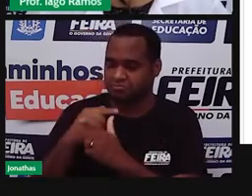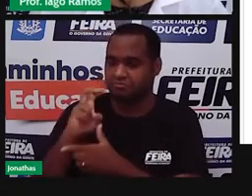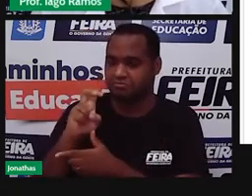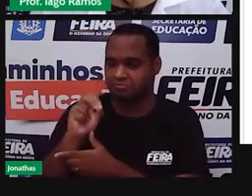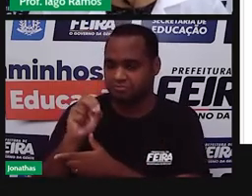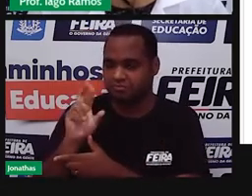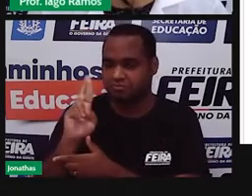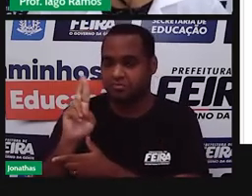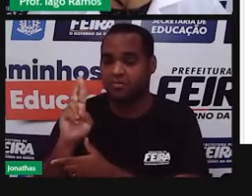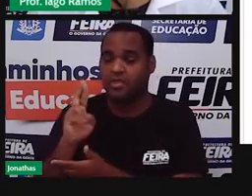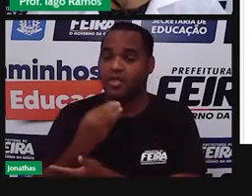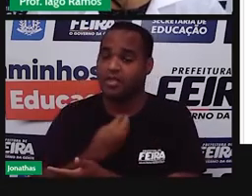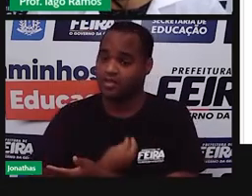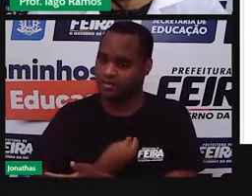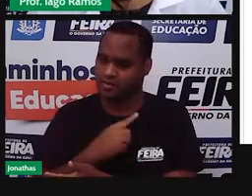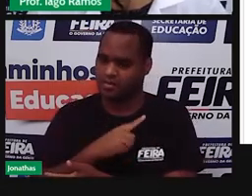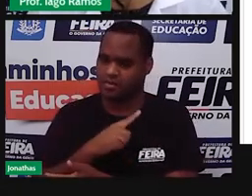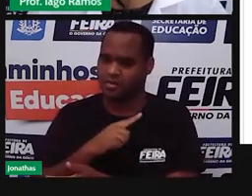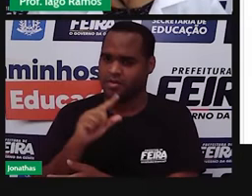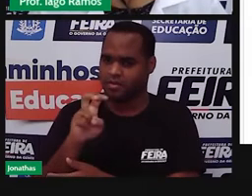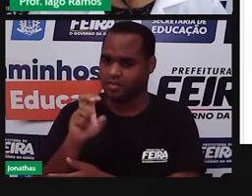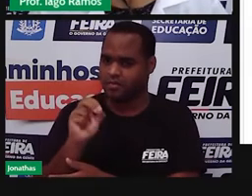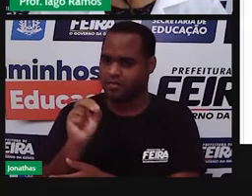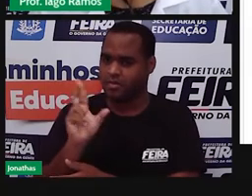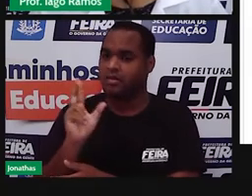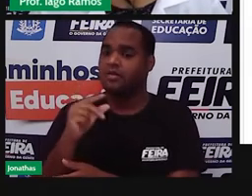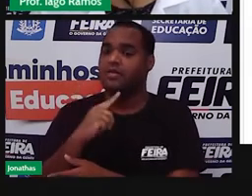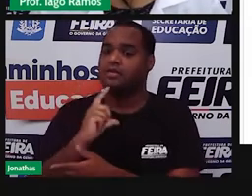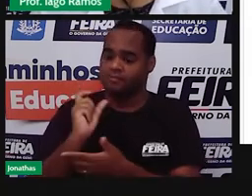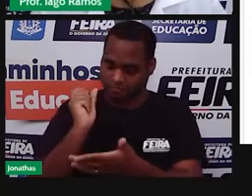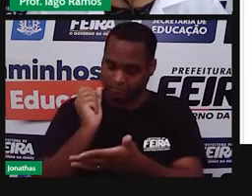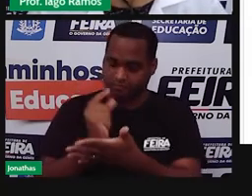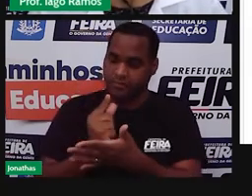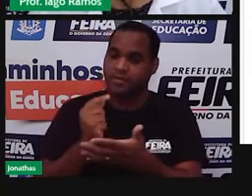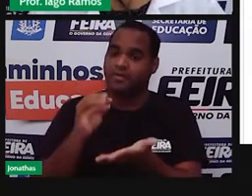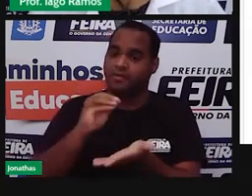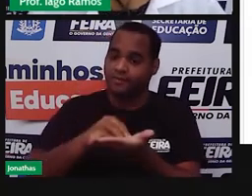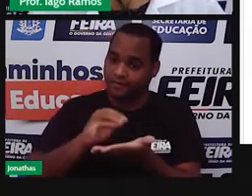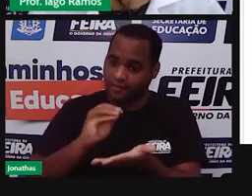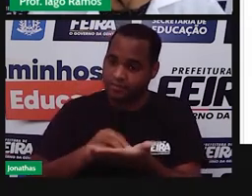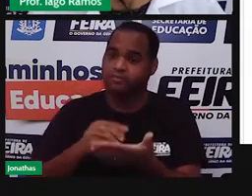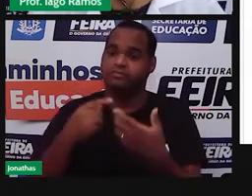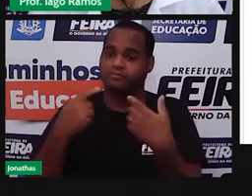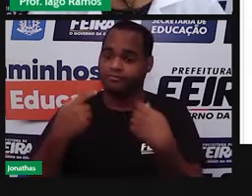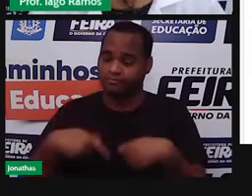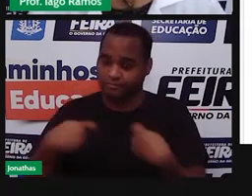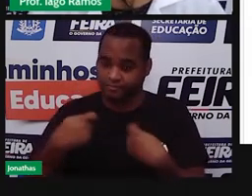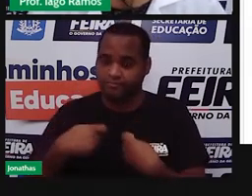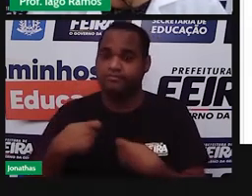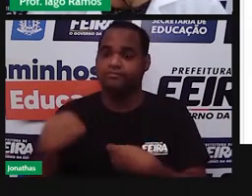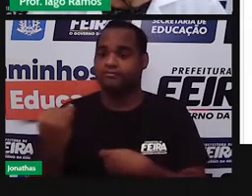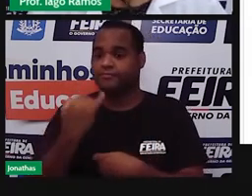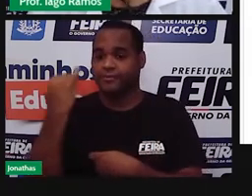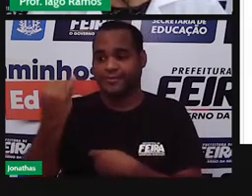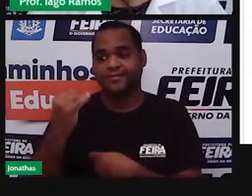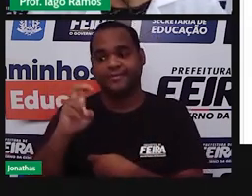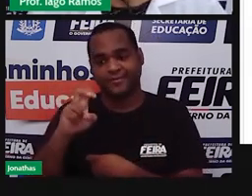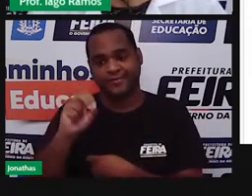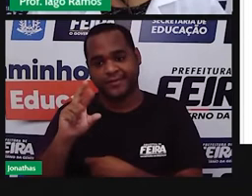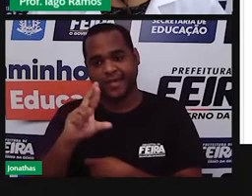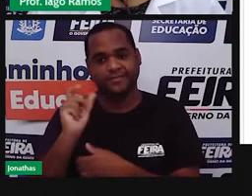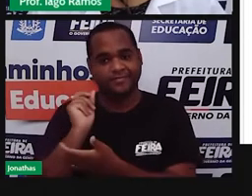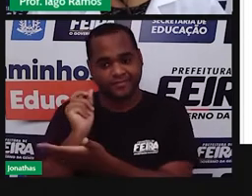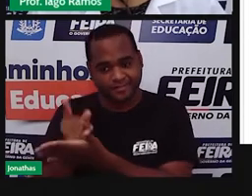emprestado esses R$ 50, eu fico devendo ao meu amigo. Fico devendo. Se eu